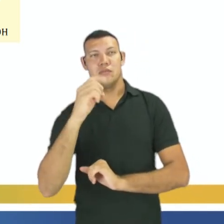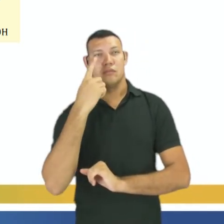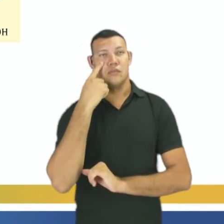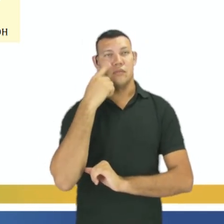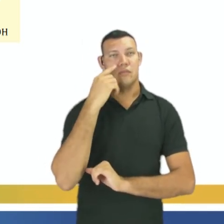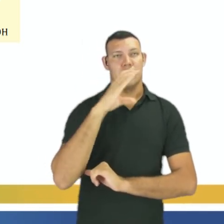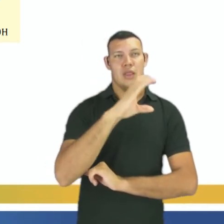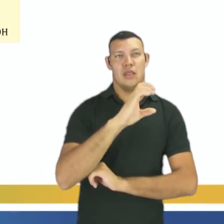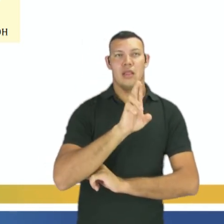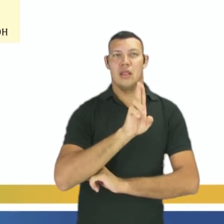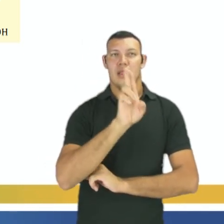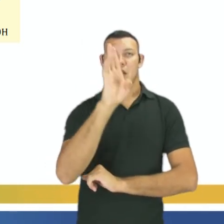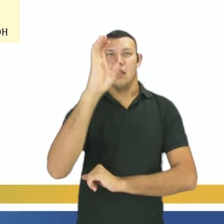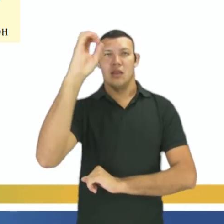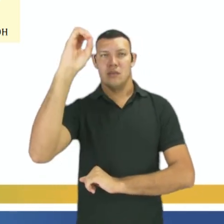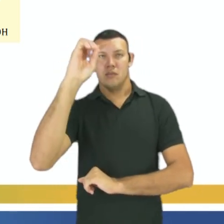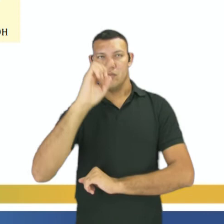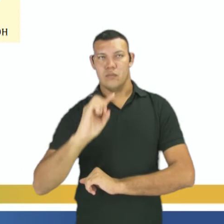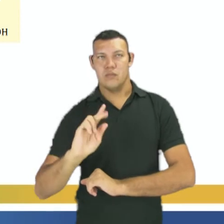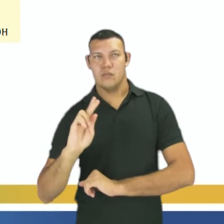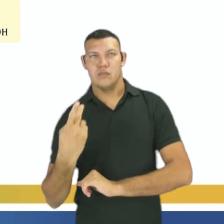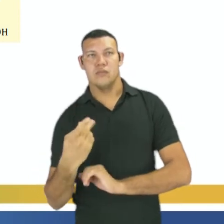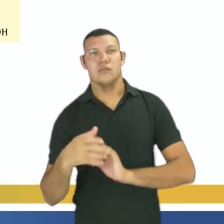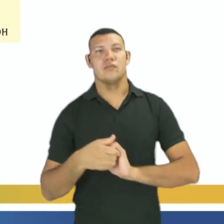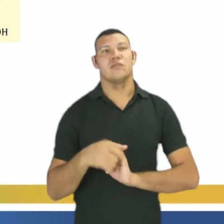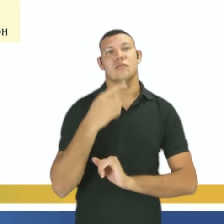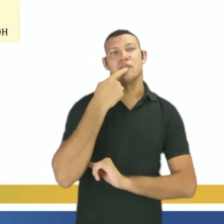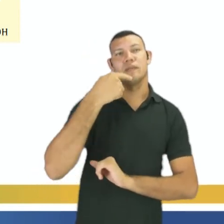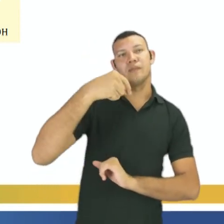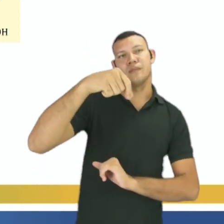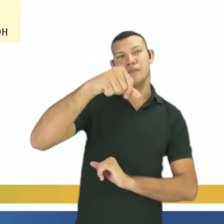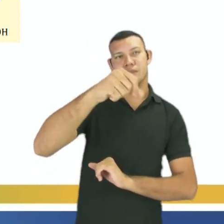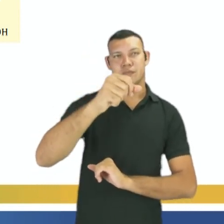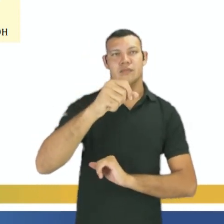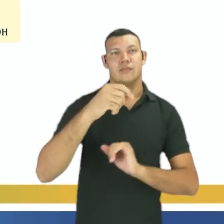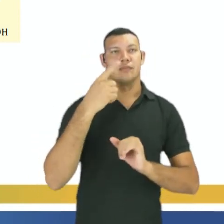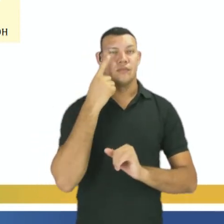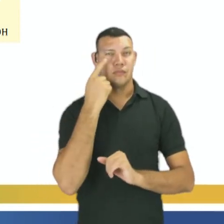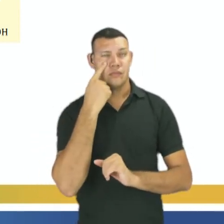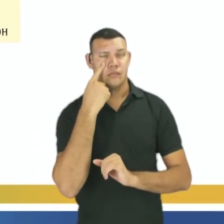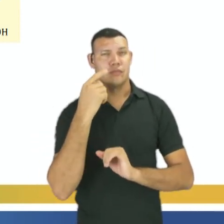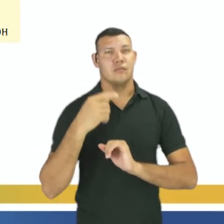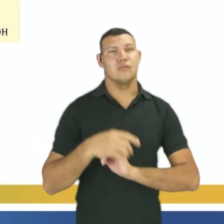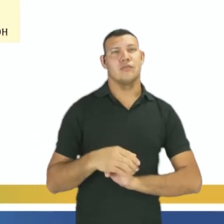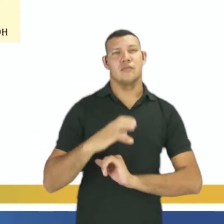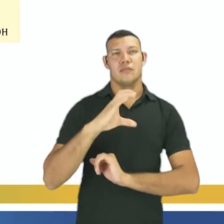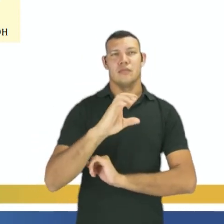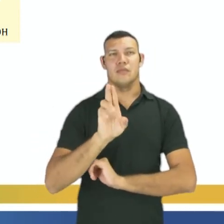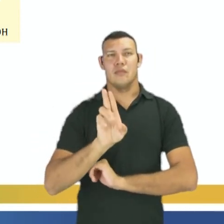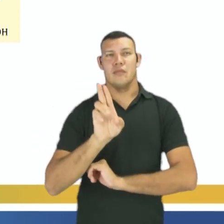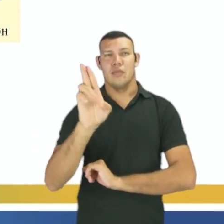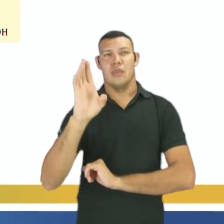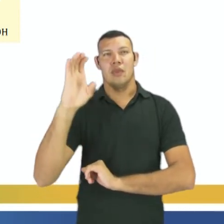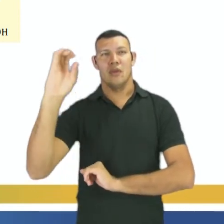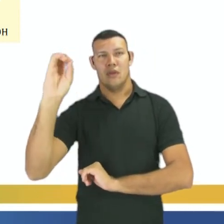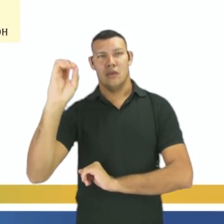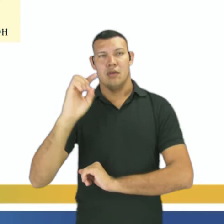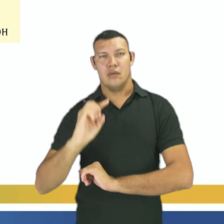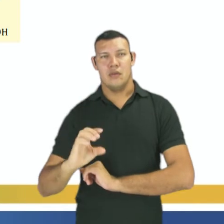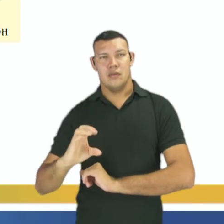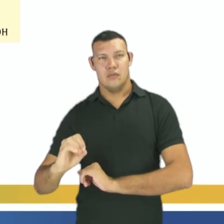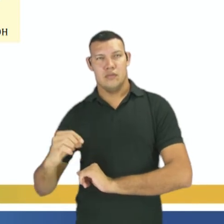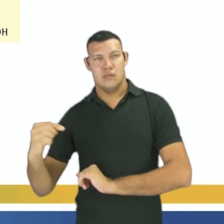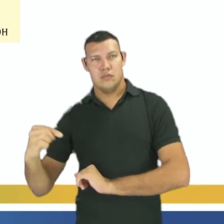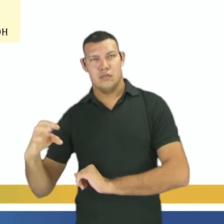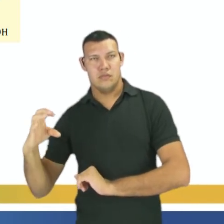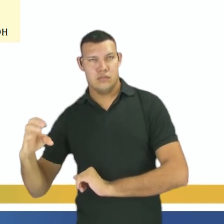final, sais de ácidos carboxílicos, né, que vocês podem observar, acetona também, que vocês